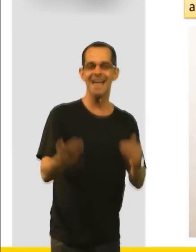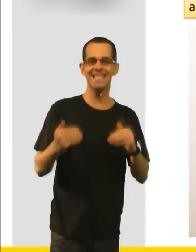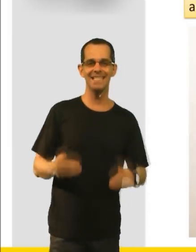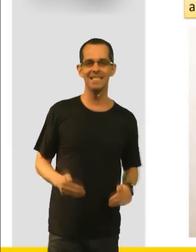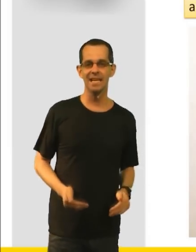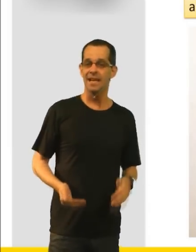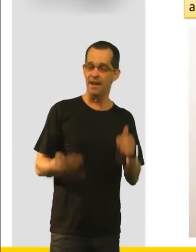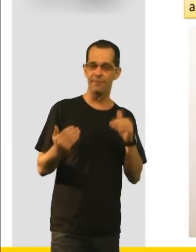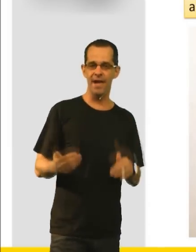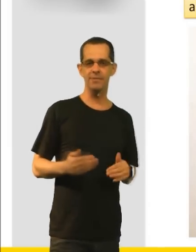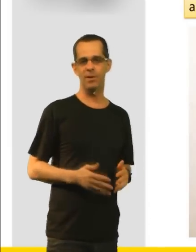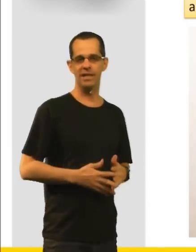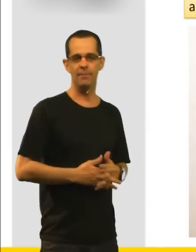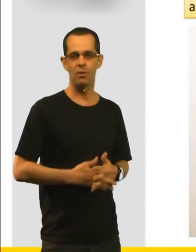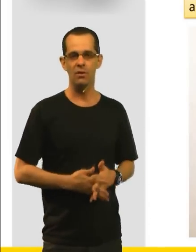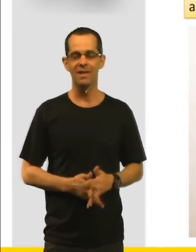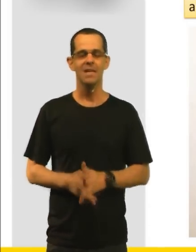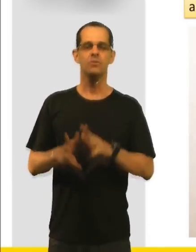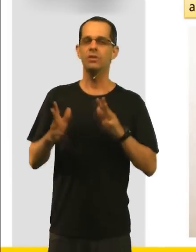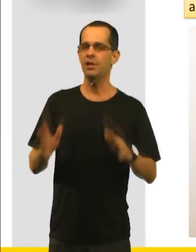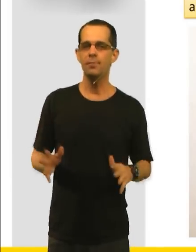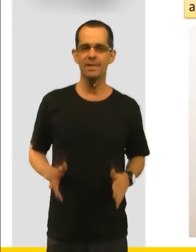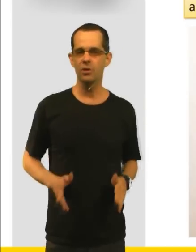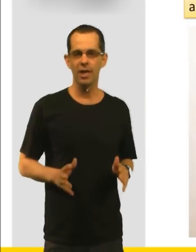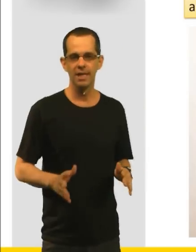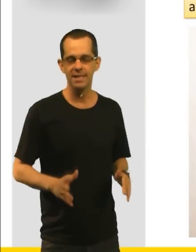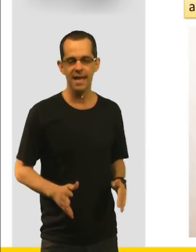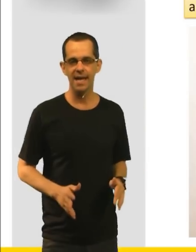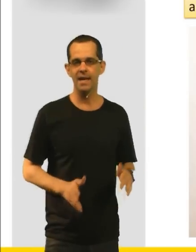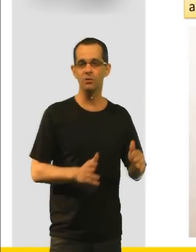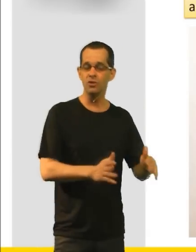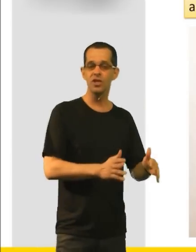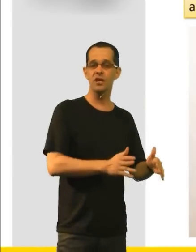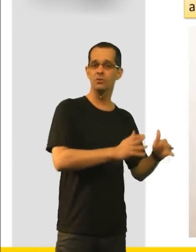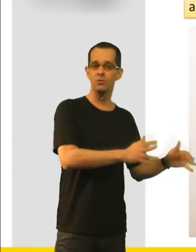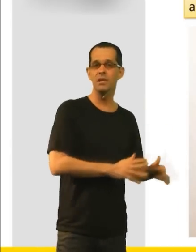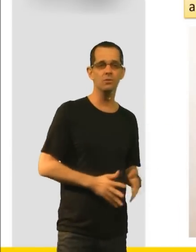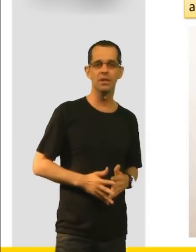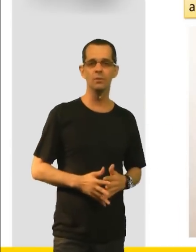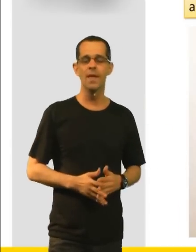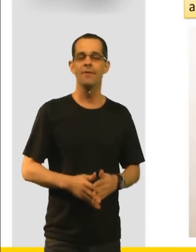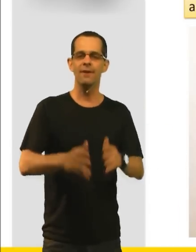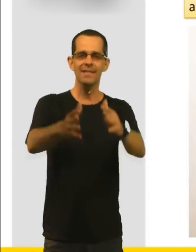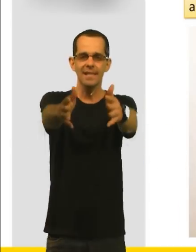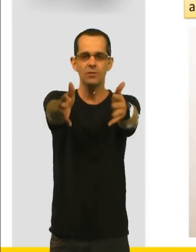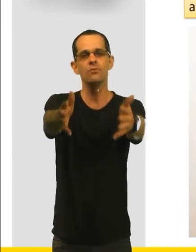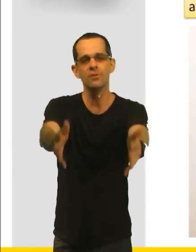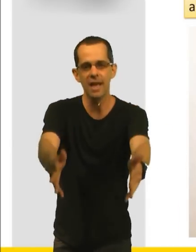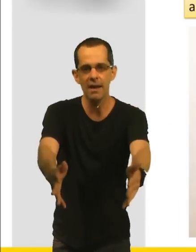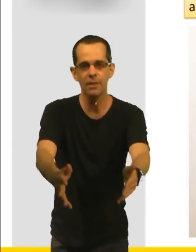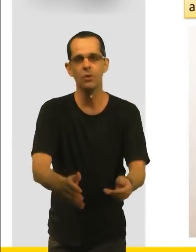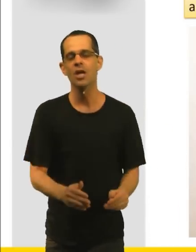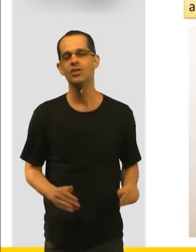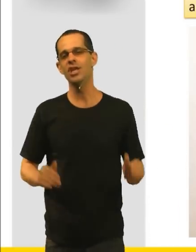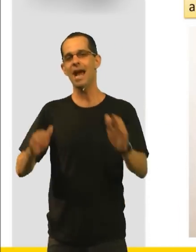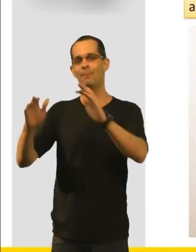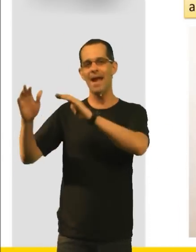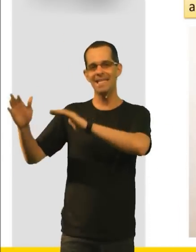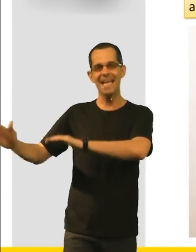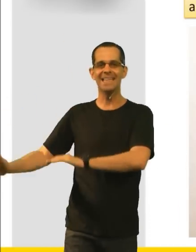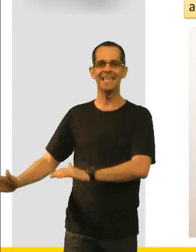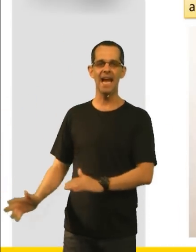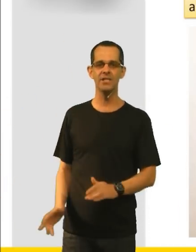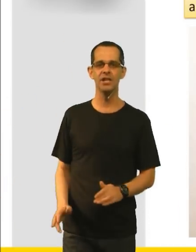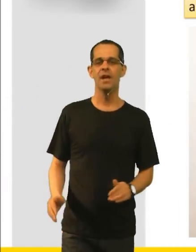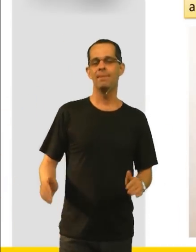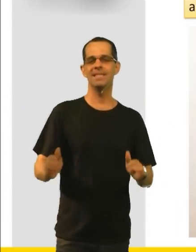fazer antes, na véspera da prova. Não deixe para se organizar no dia, no domingo, não. Faça isso no sábado. Tire a